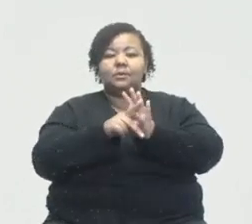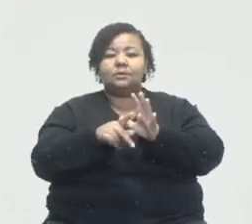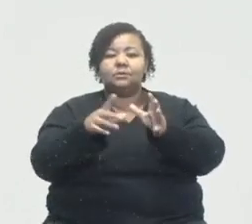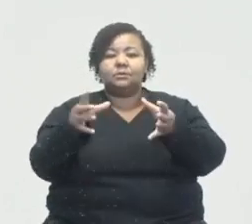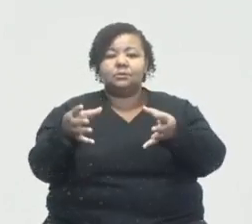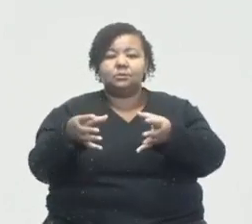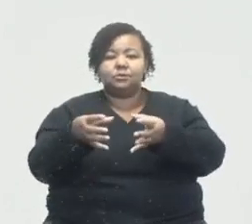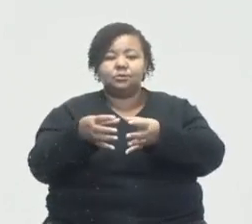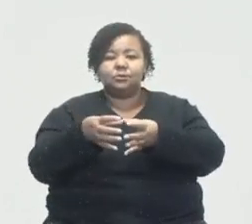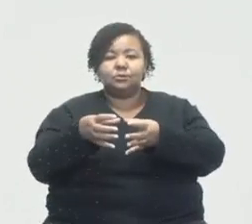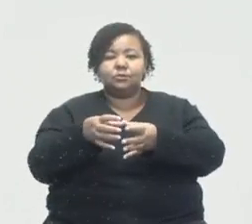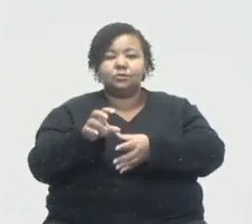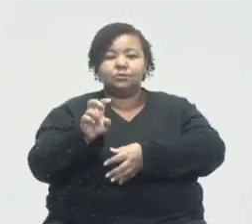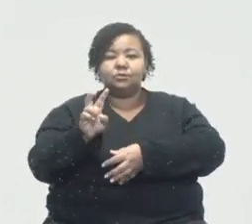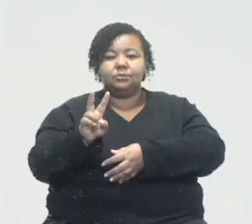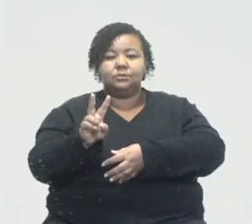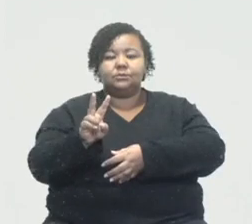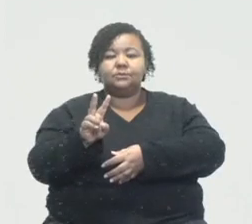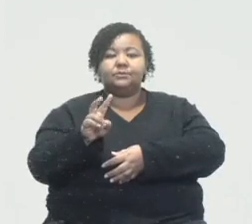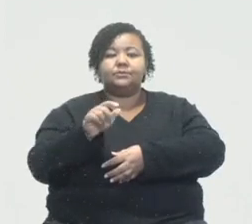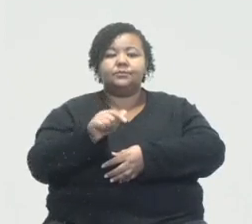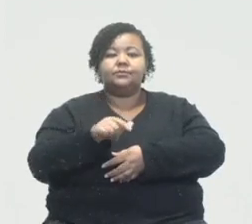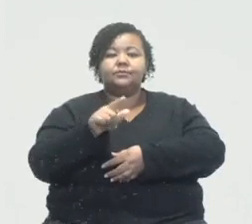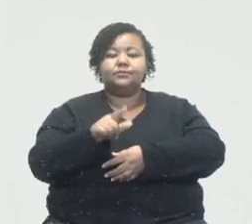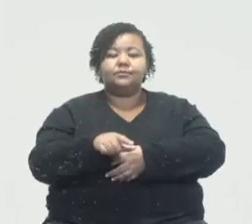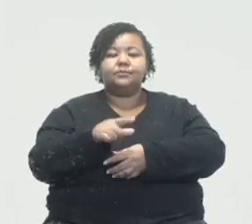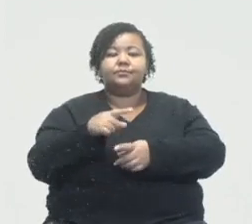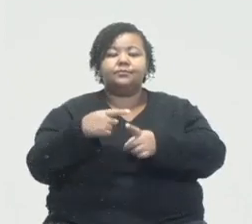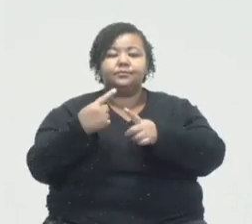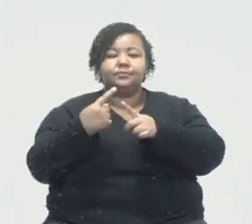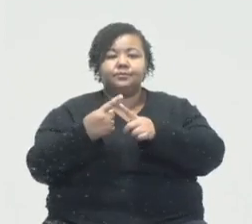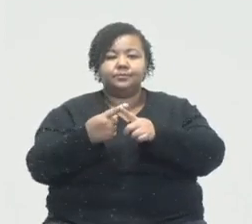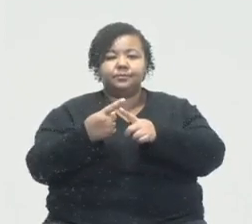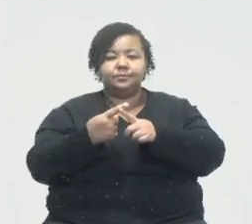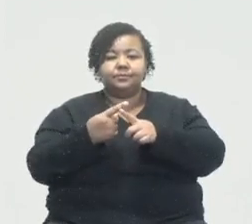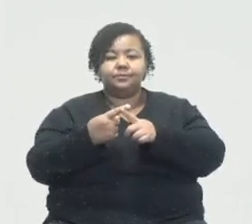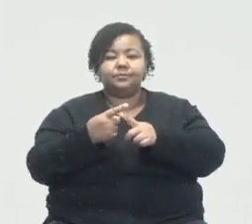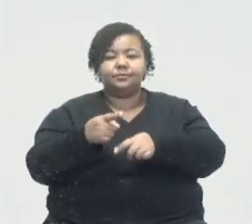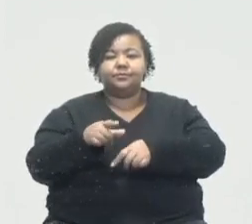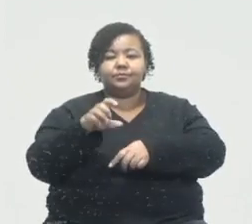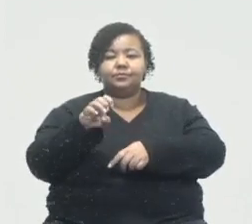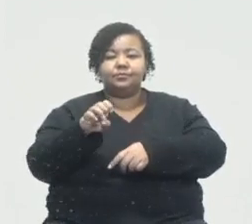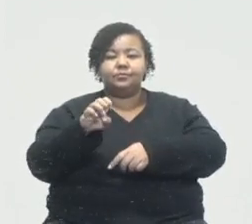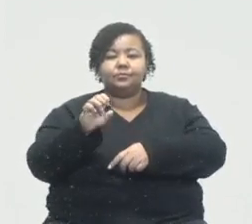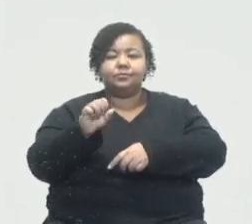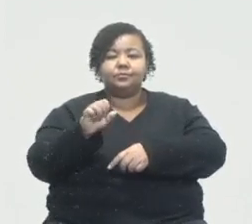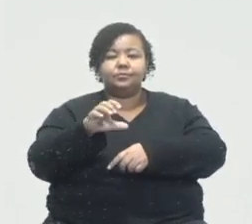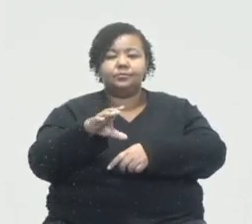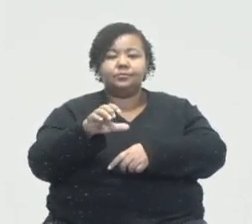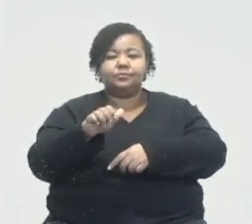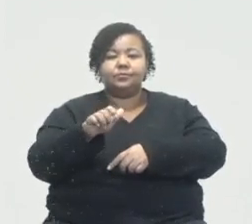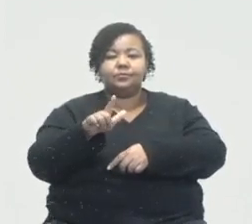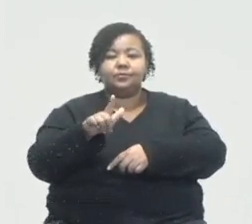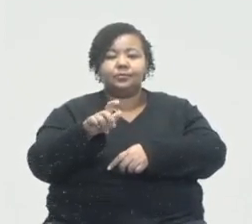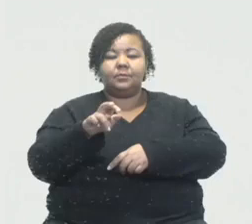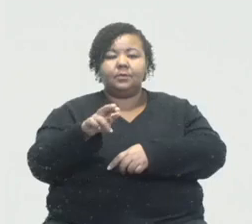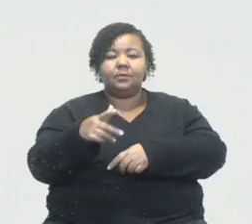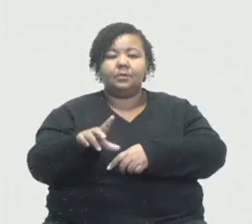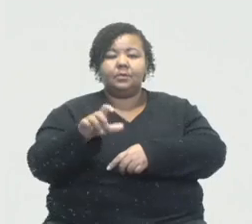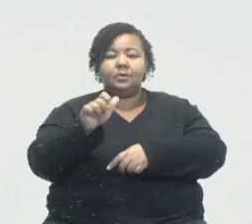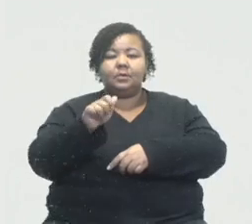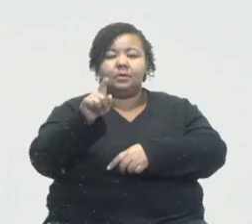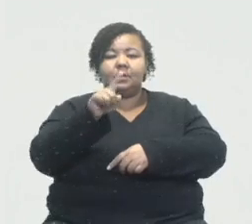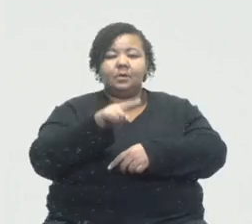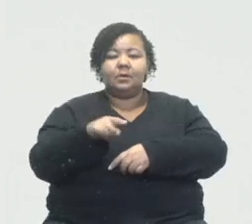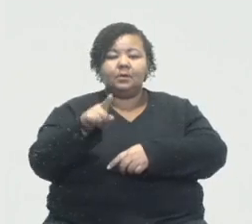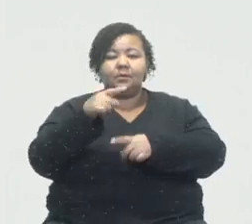conjunto V, temos que a multiplicação do escalar alfa pelo vetor U, a resultante